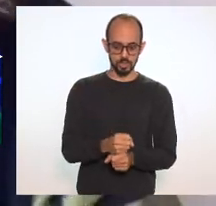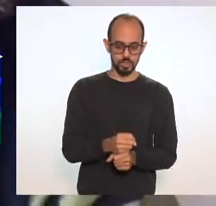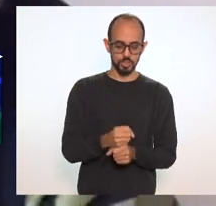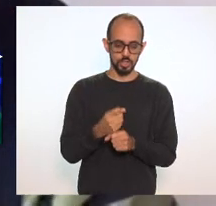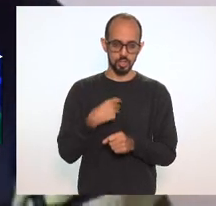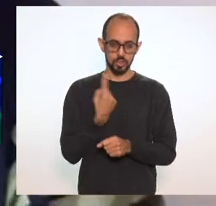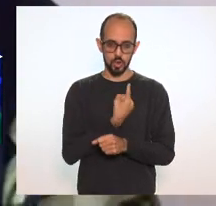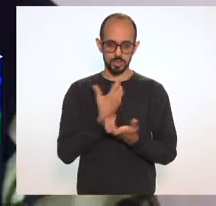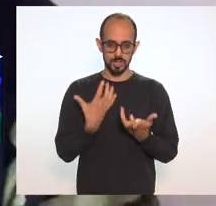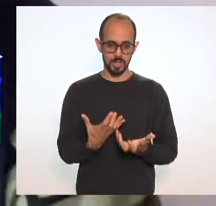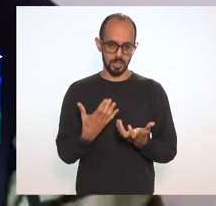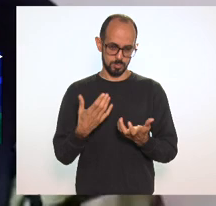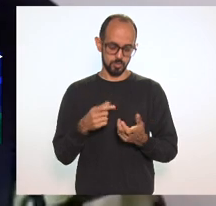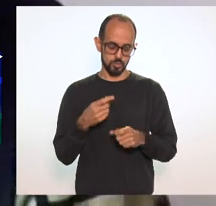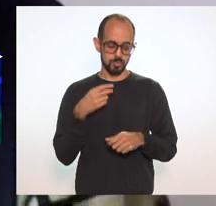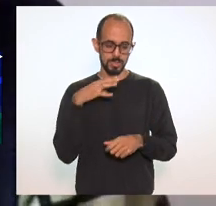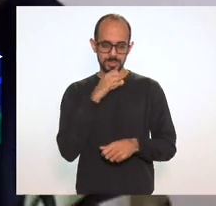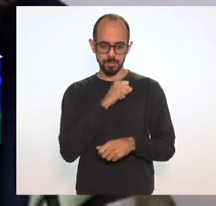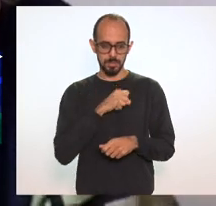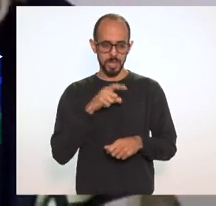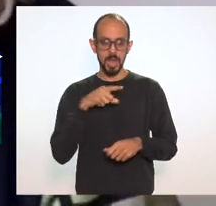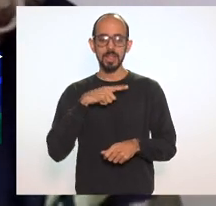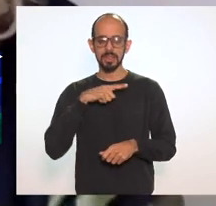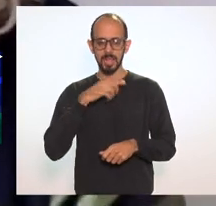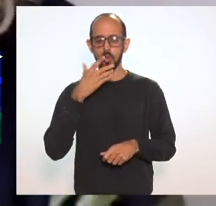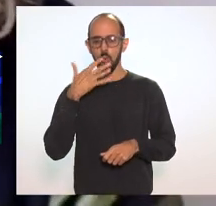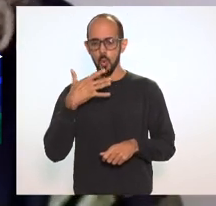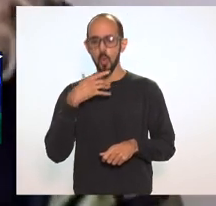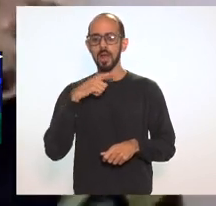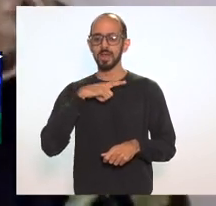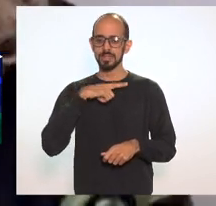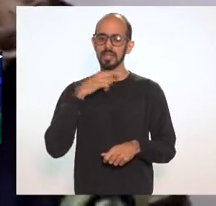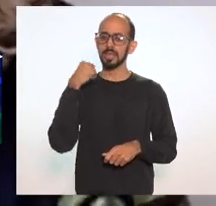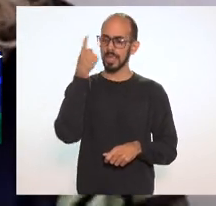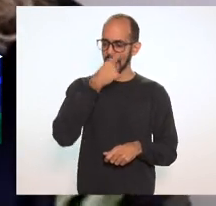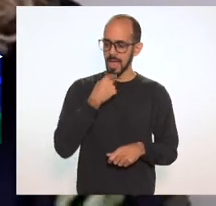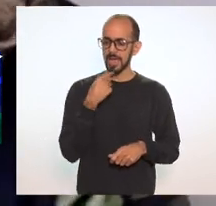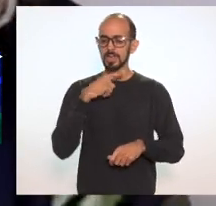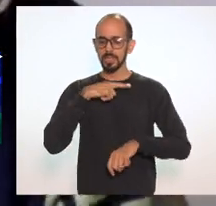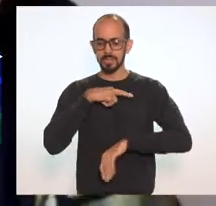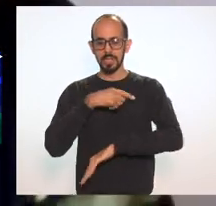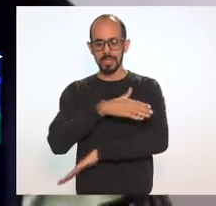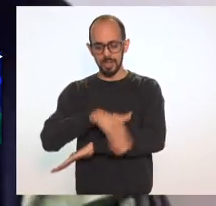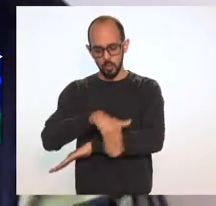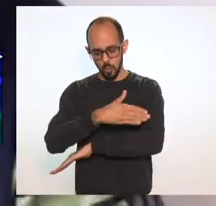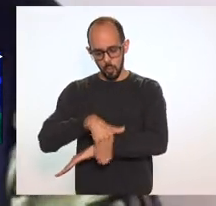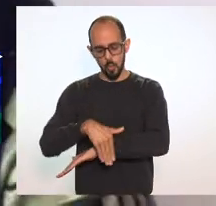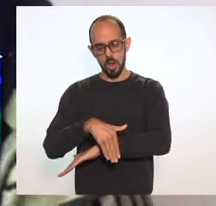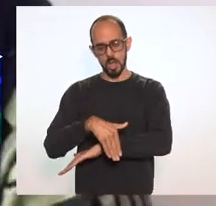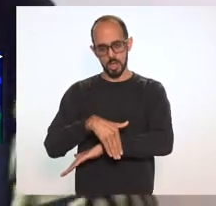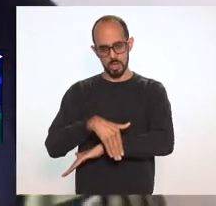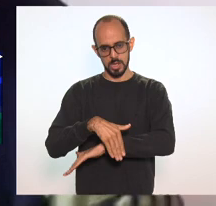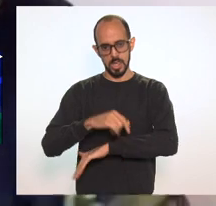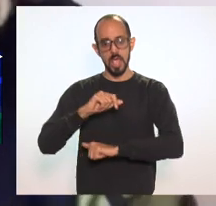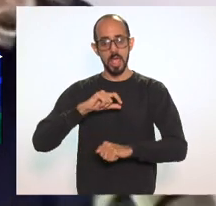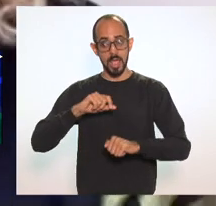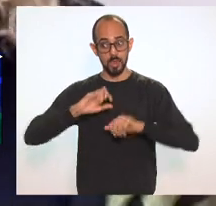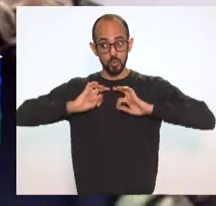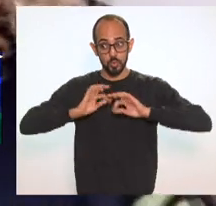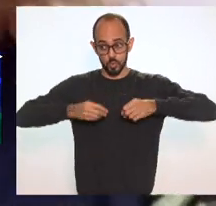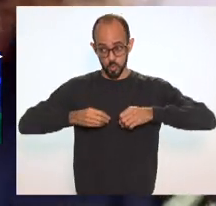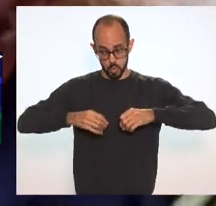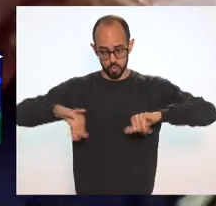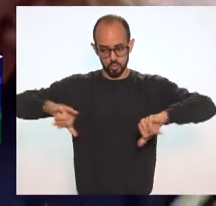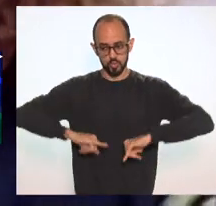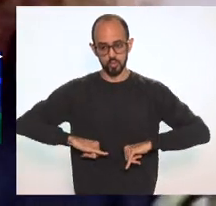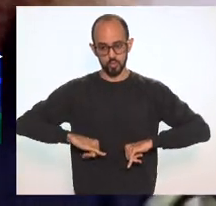porque a pandemia ela tem cor ela tem cara é aquela tem origem embora Ela atinge a todos e todas quando a gente